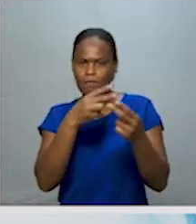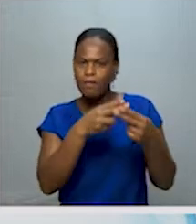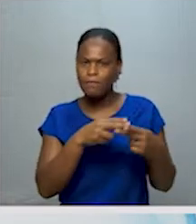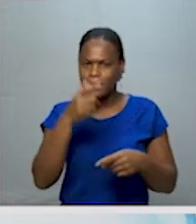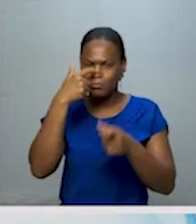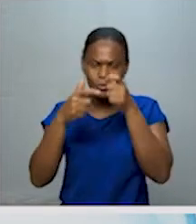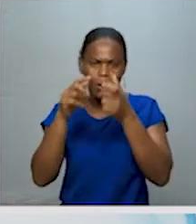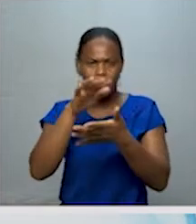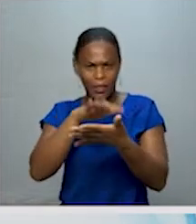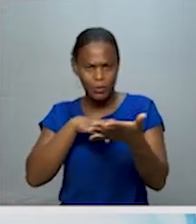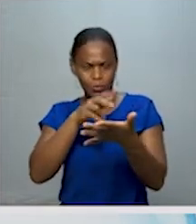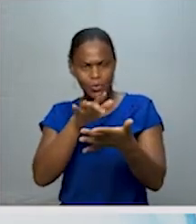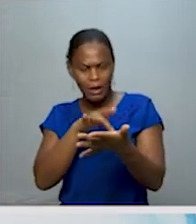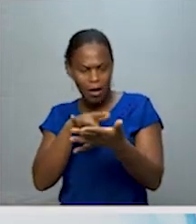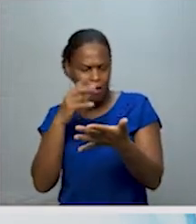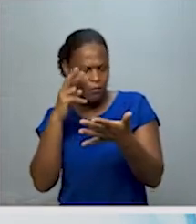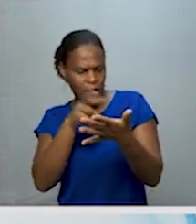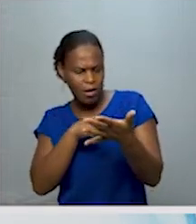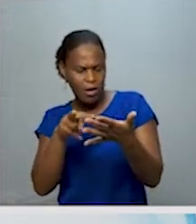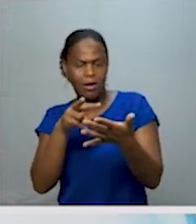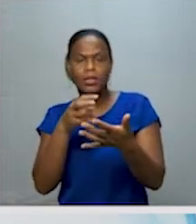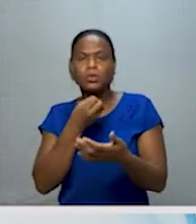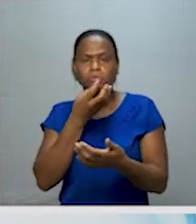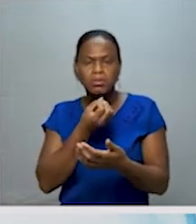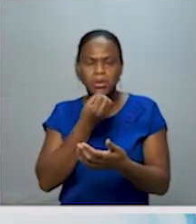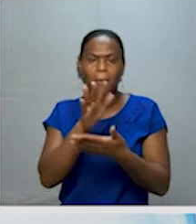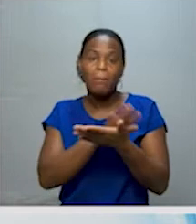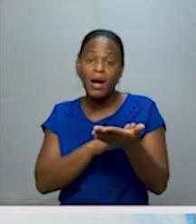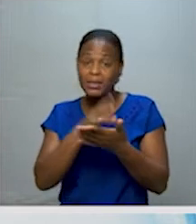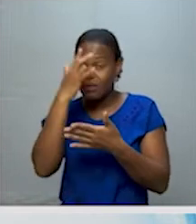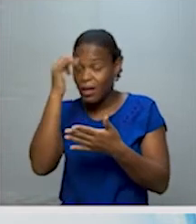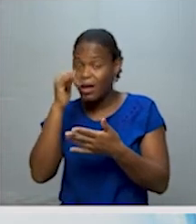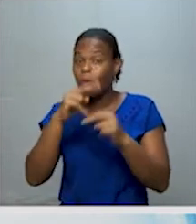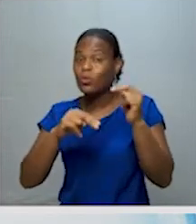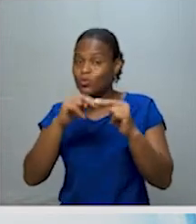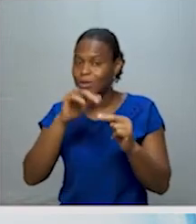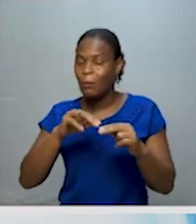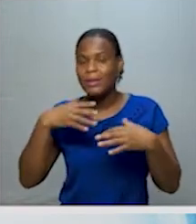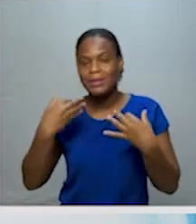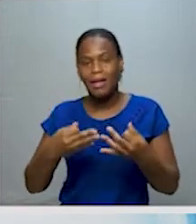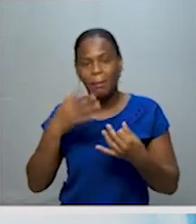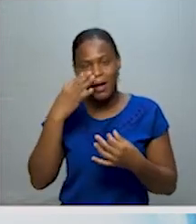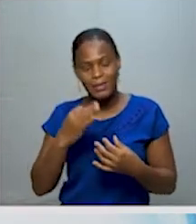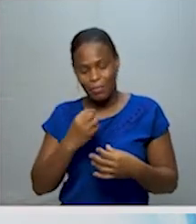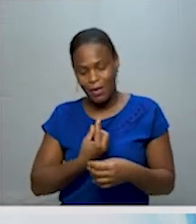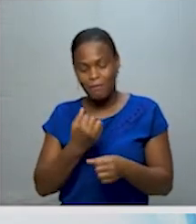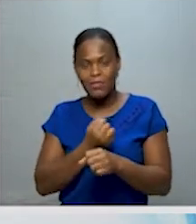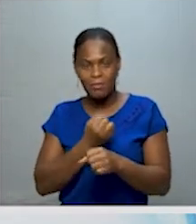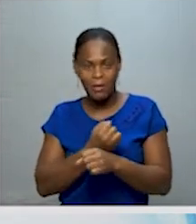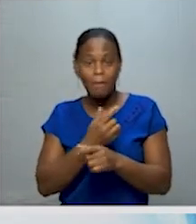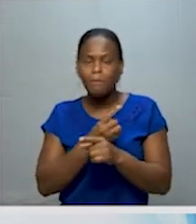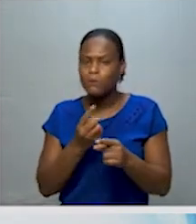daí, com aquela análise, procurar argumentos, procurar a base para a construção. É sempre assim que nós devemos